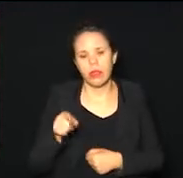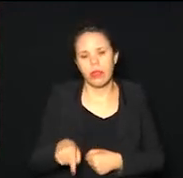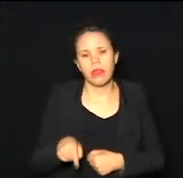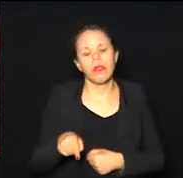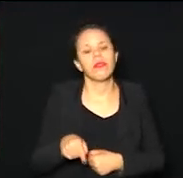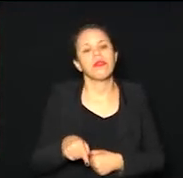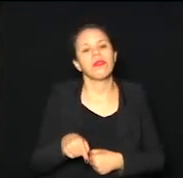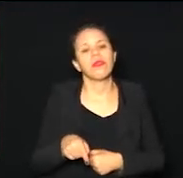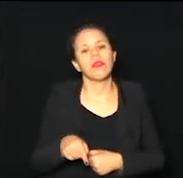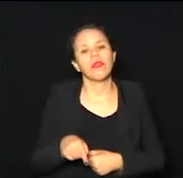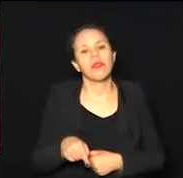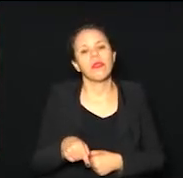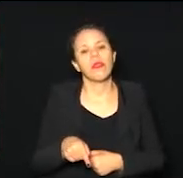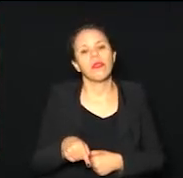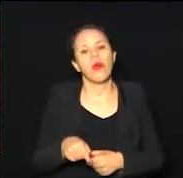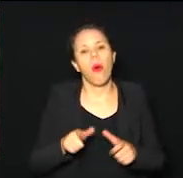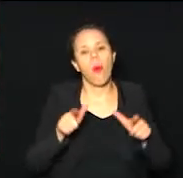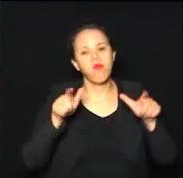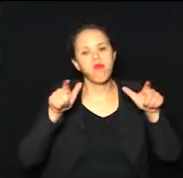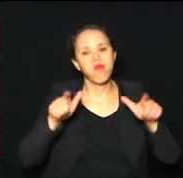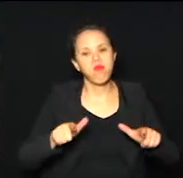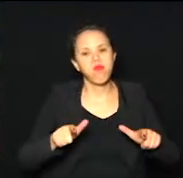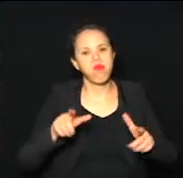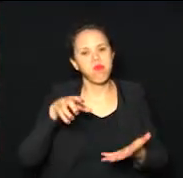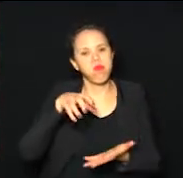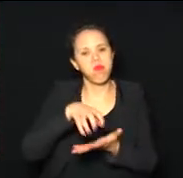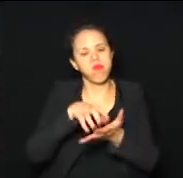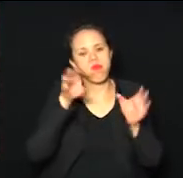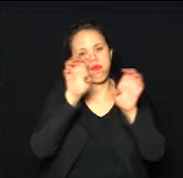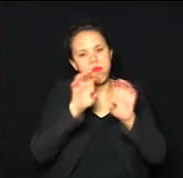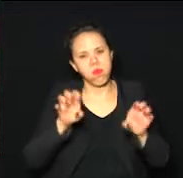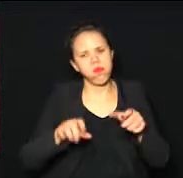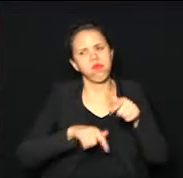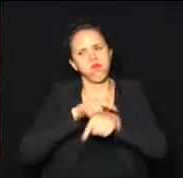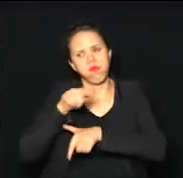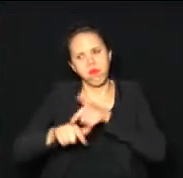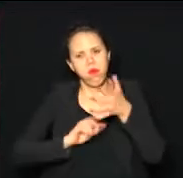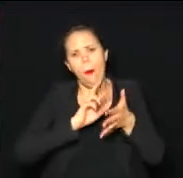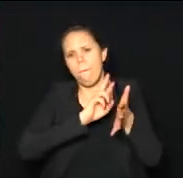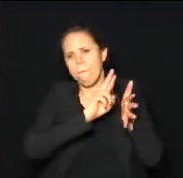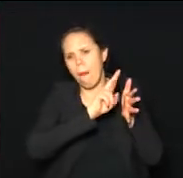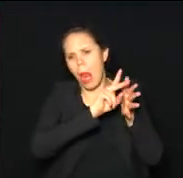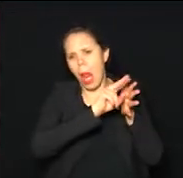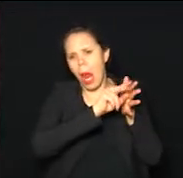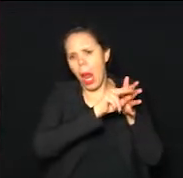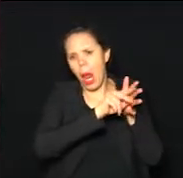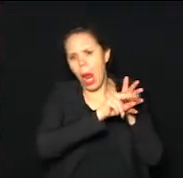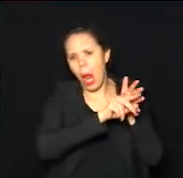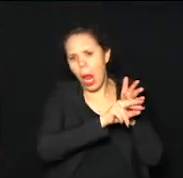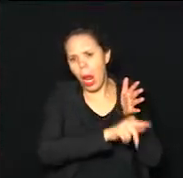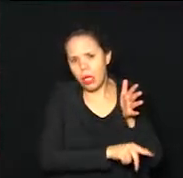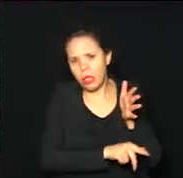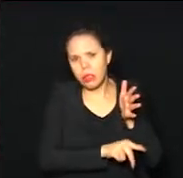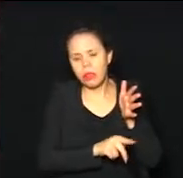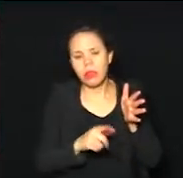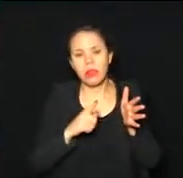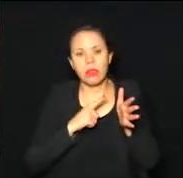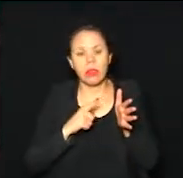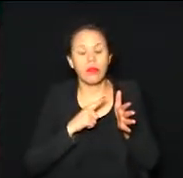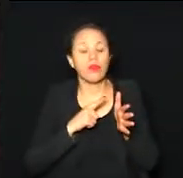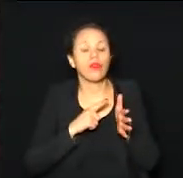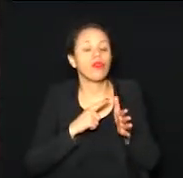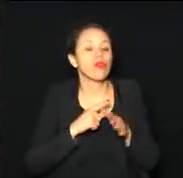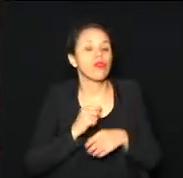um complexo, né, de atividades. Nós temos que situar tanto